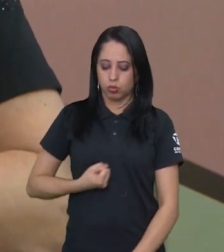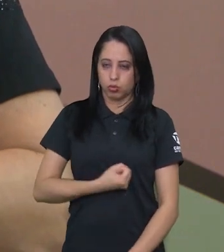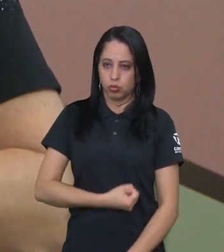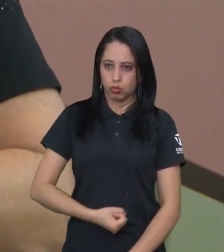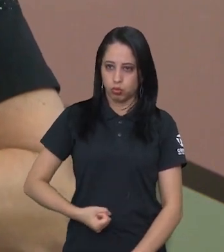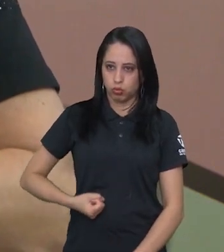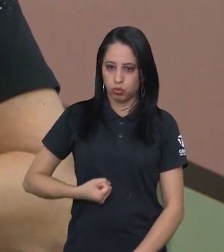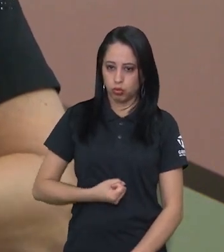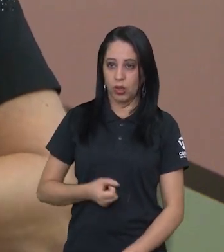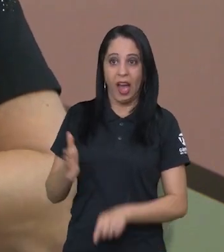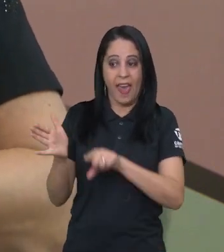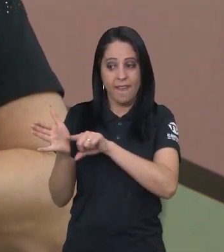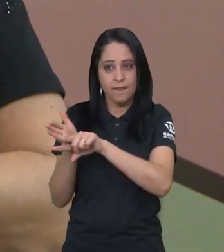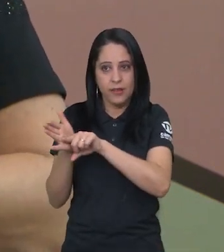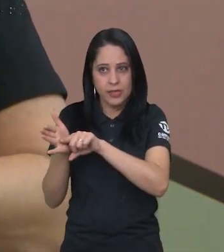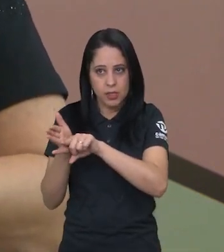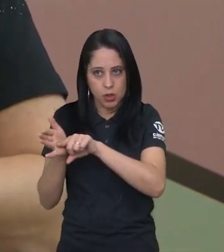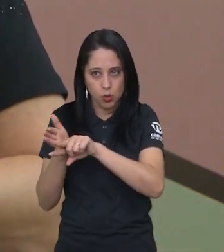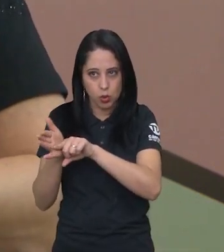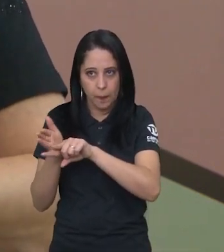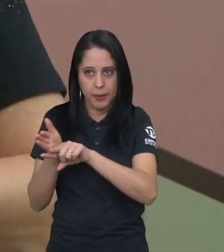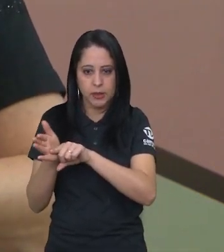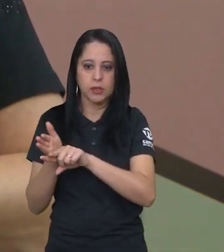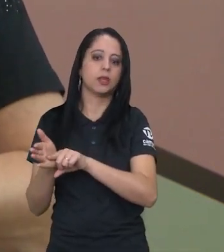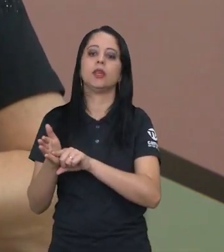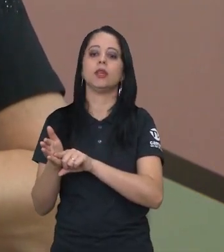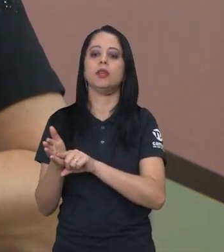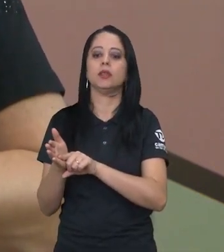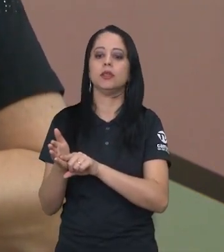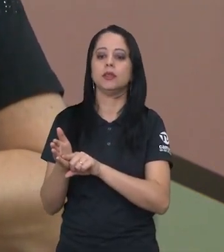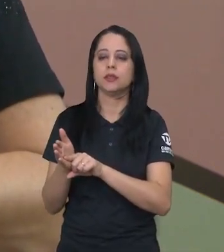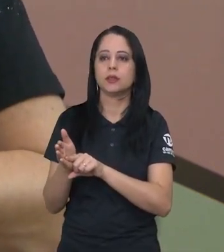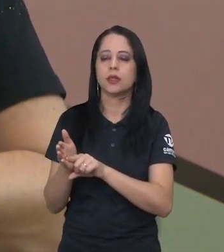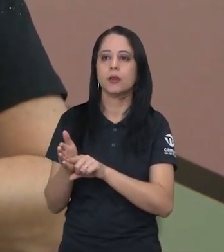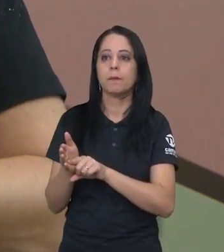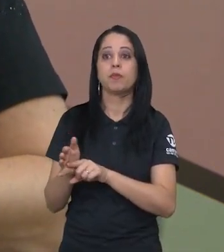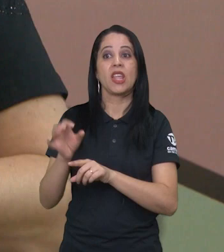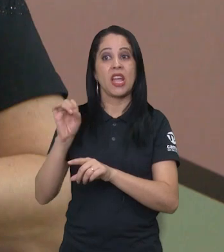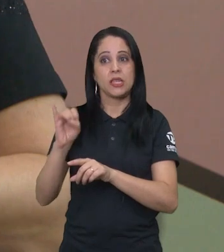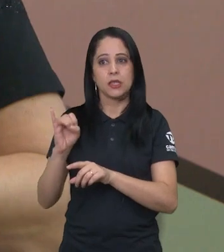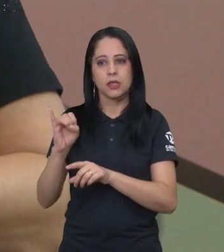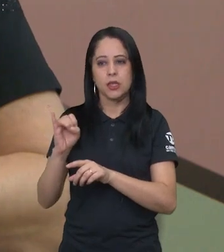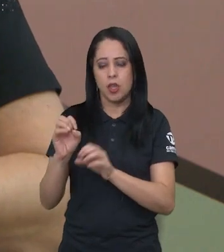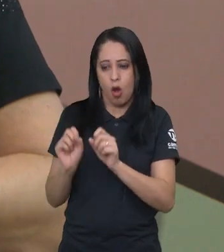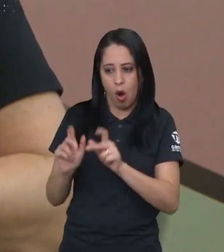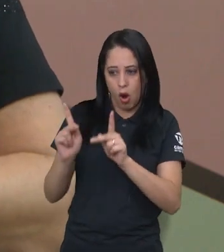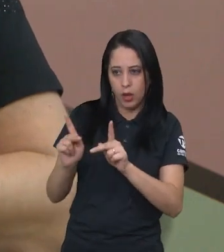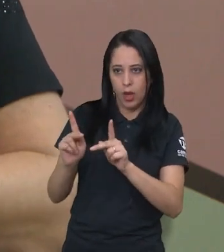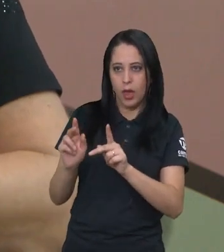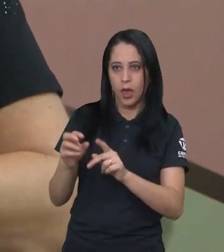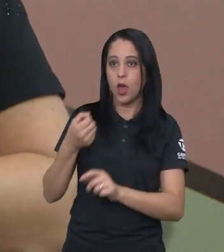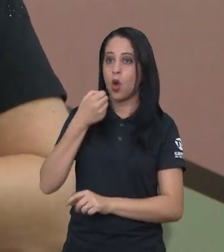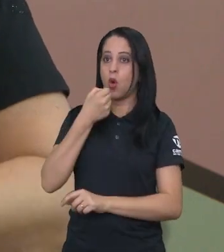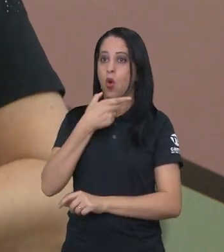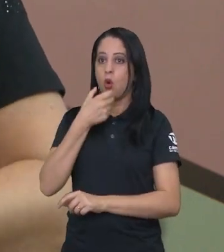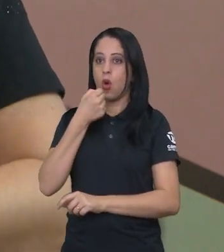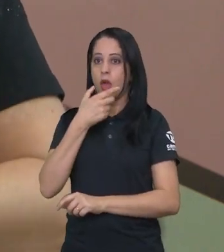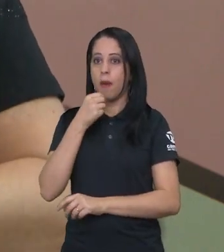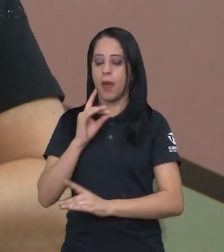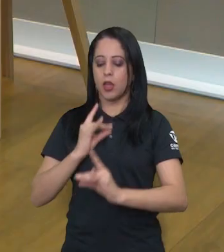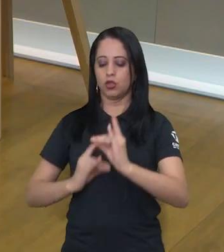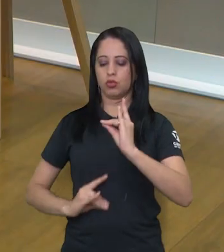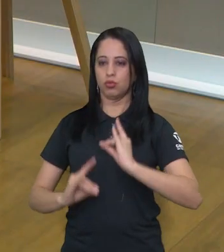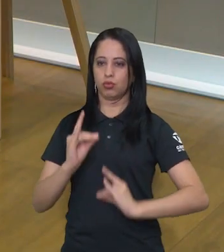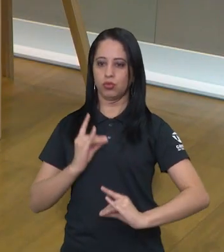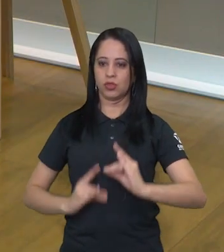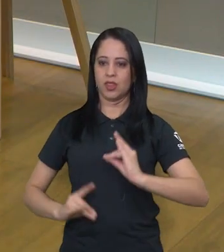ovulação desse de farmácia. Ovulou, a gente entra com um pouco de progesterona, 5 dias depois transfere o embriãozinho. E